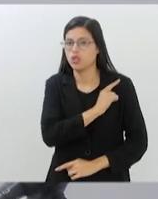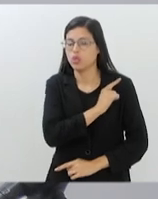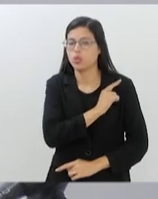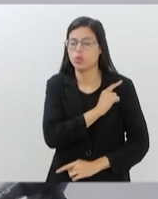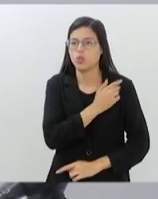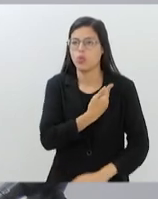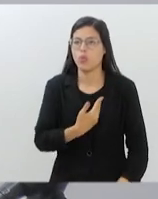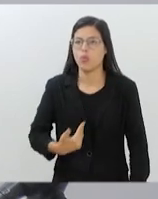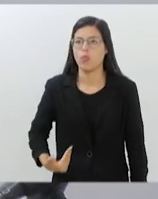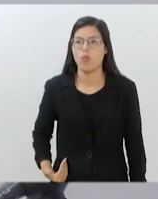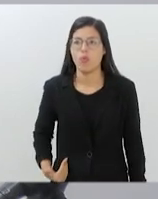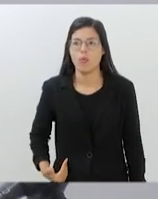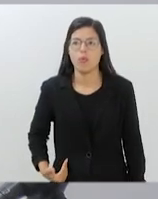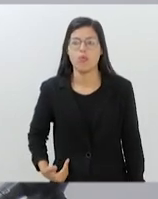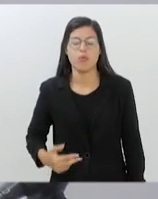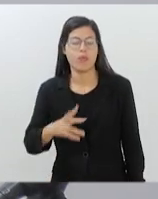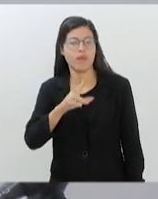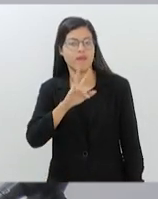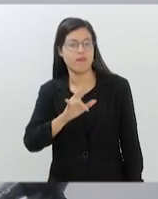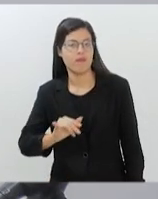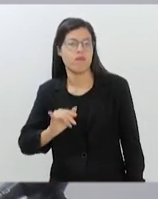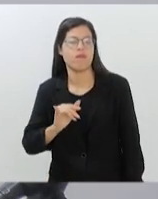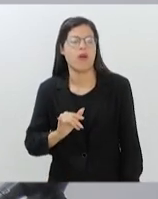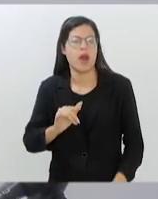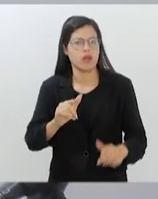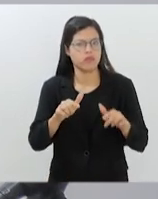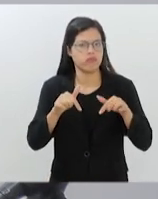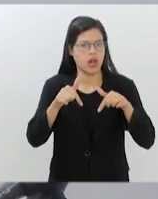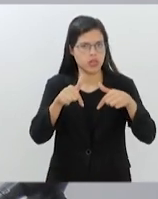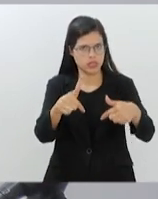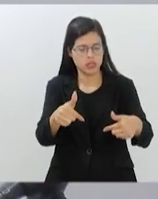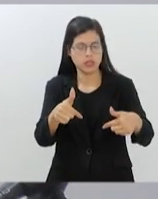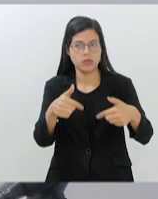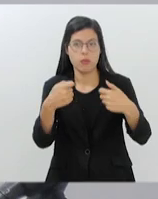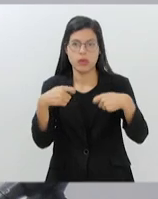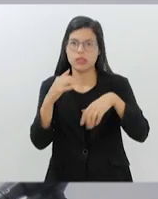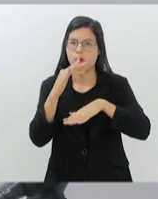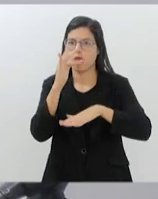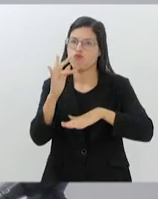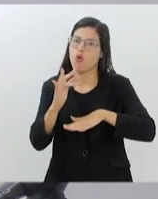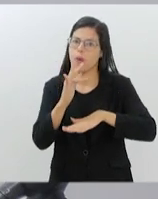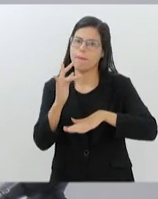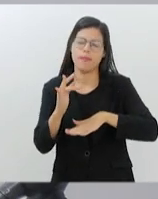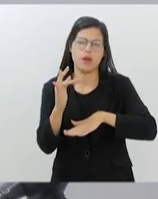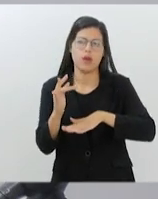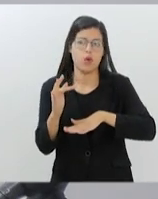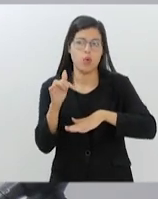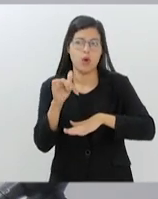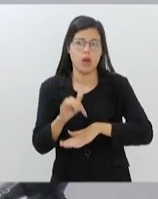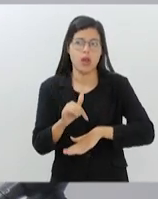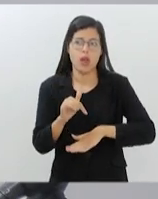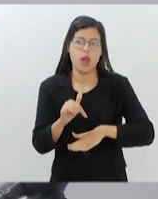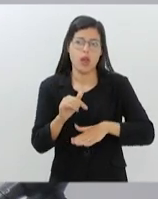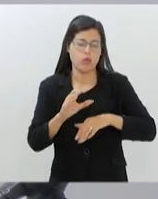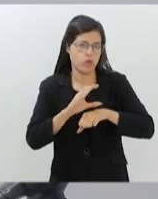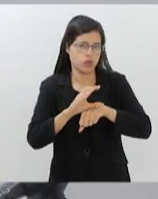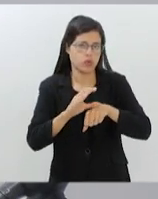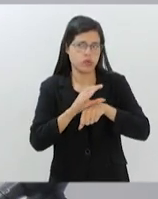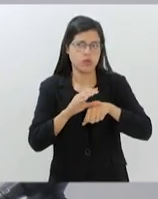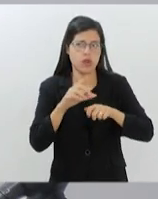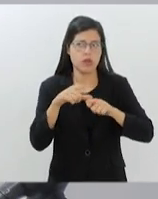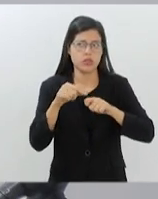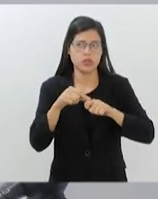um gestor público quando vai tomar uma iniciativa ele tem que formalizá-la é princípio constitucional tá no Artigo